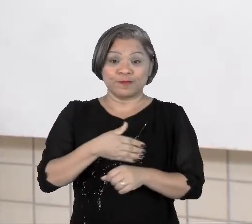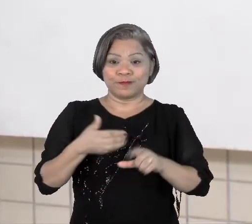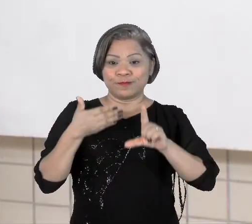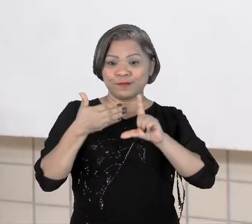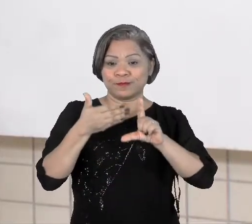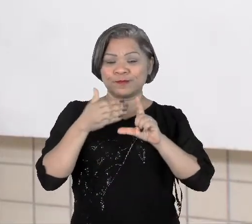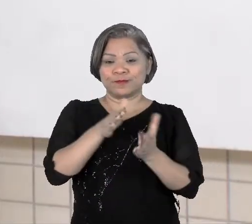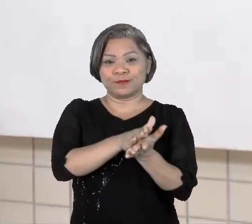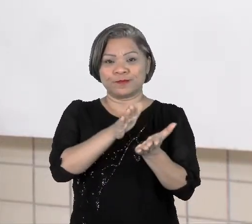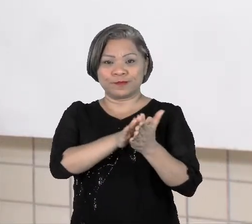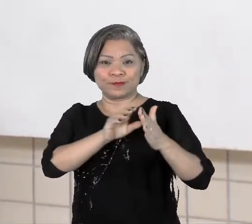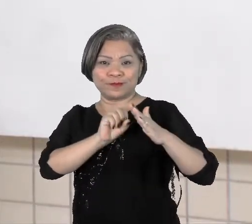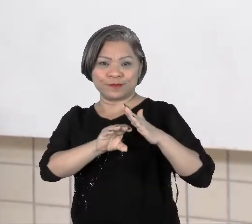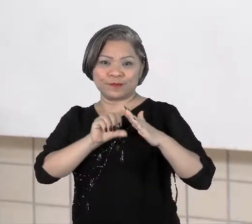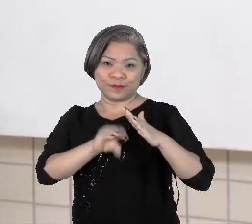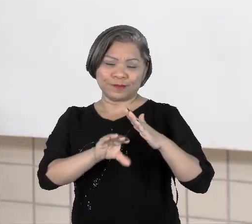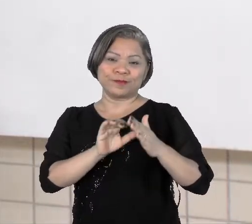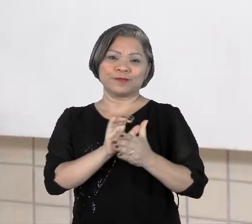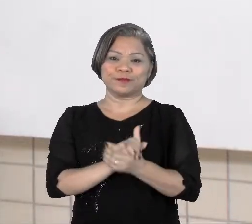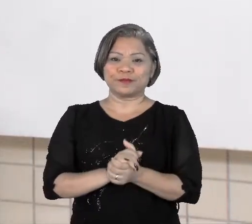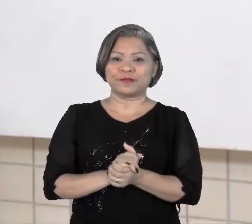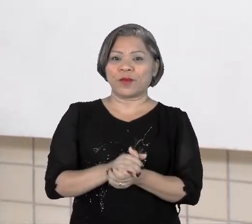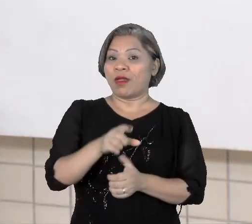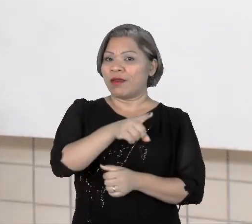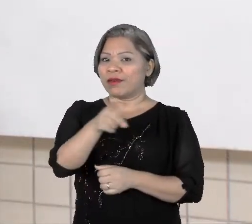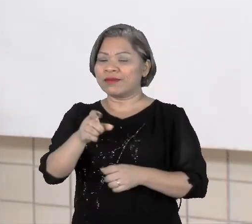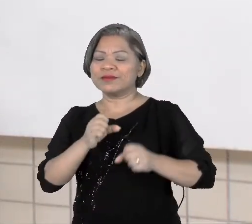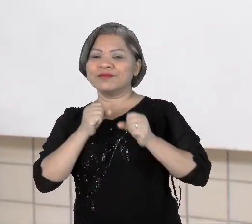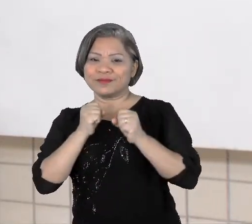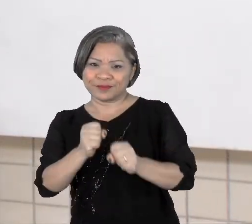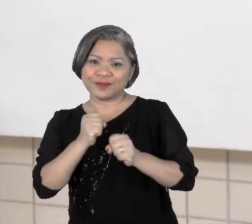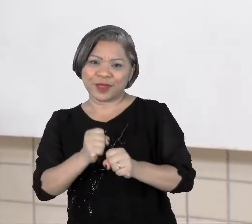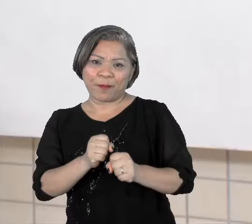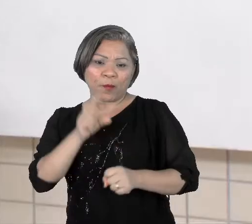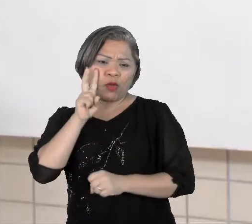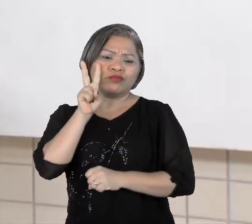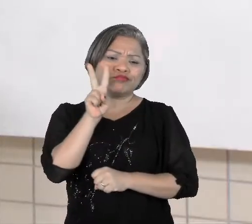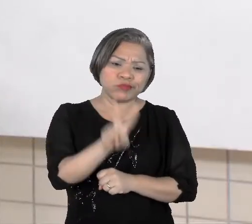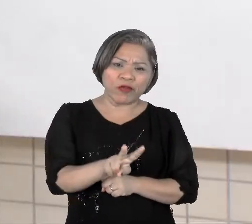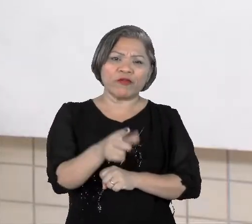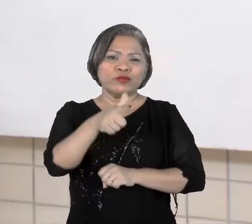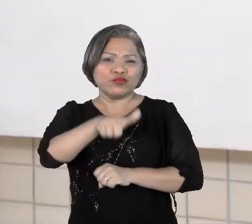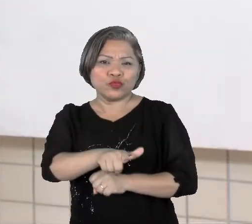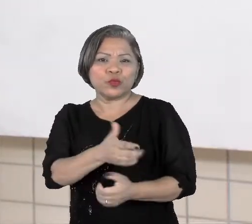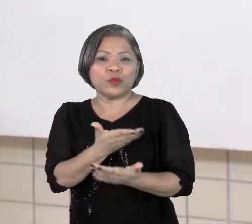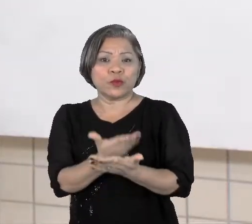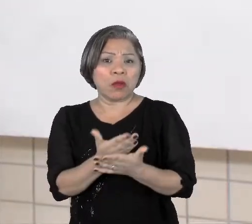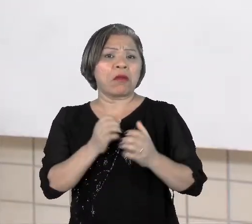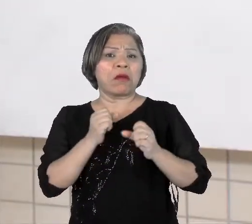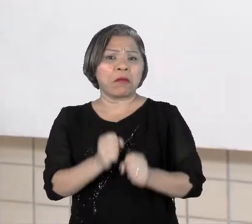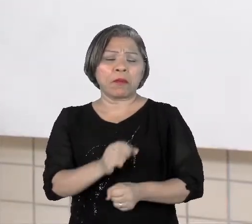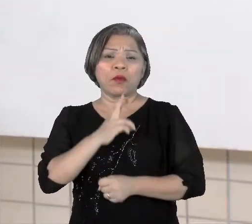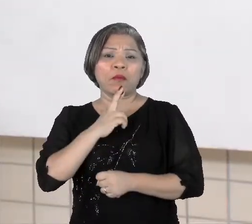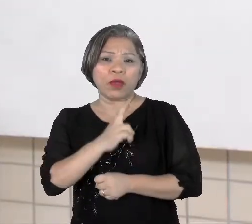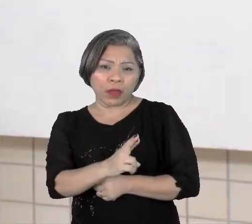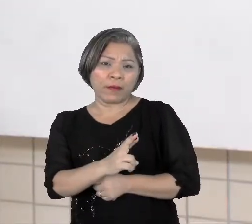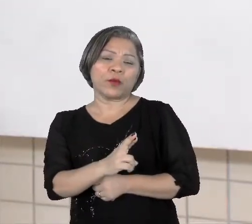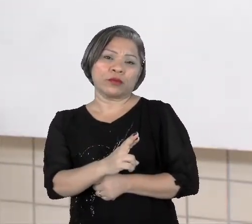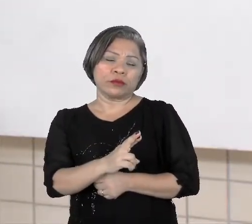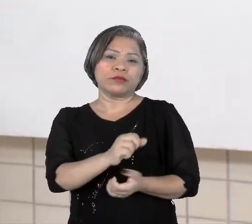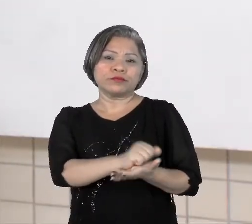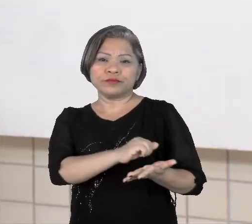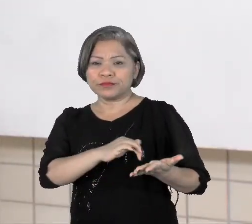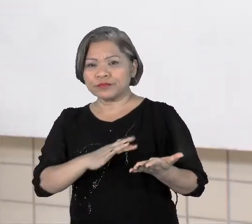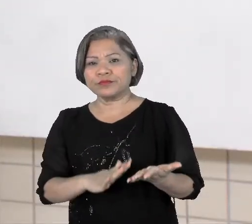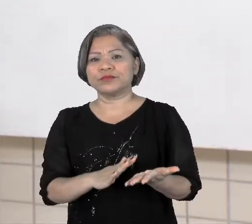Homeschool. É uma ferramenta digital, certo? Que vocês podem estar revisando a aula, que vocês podem estar respondendo, todo aquele material